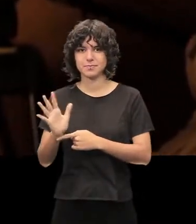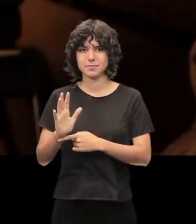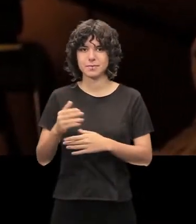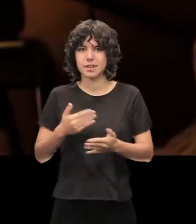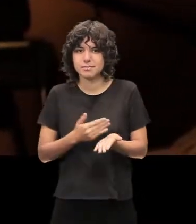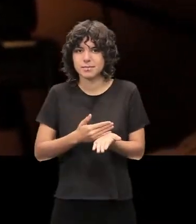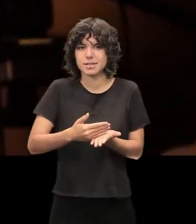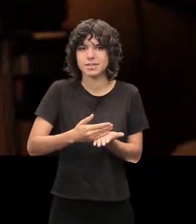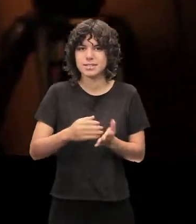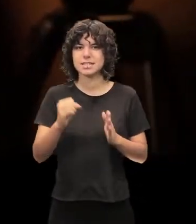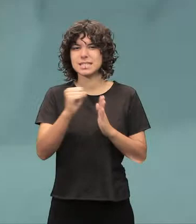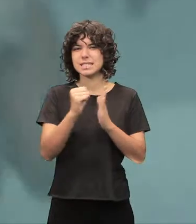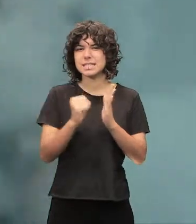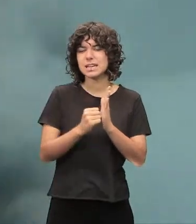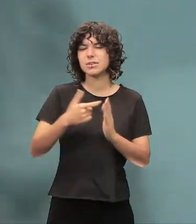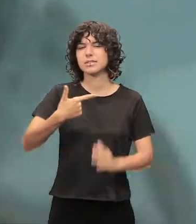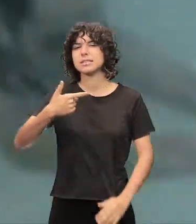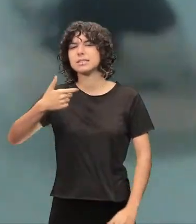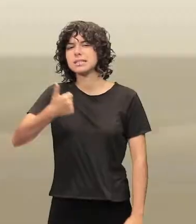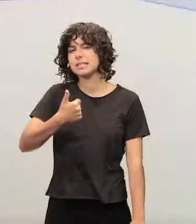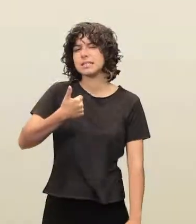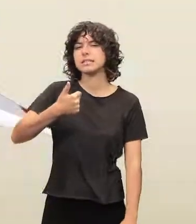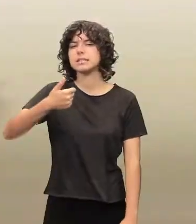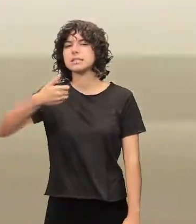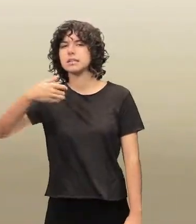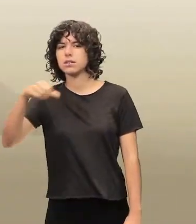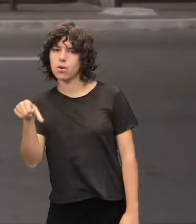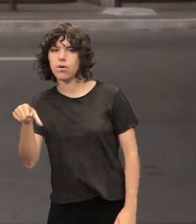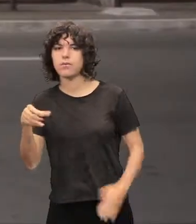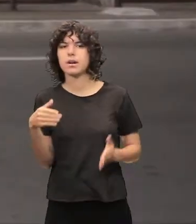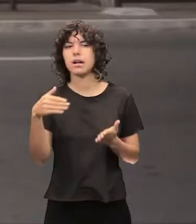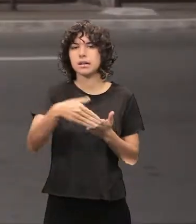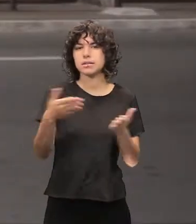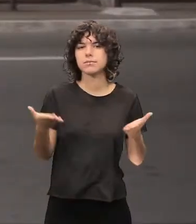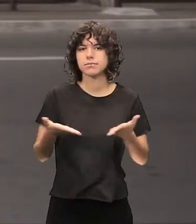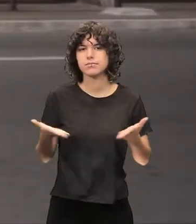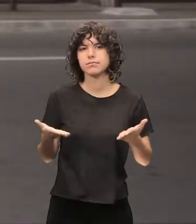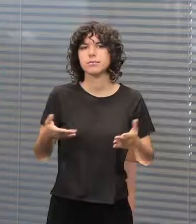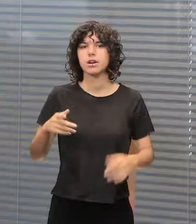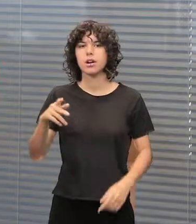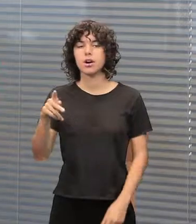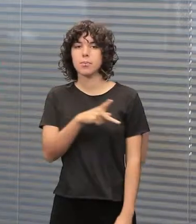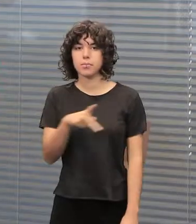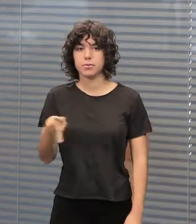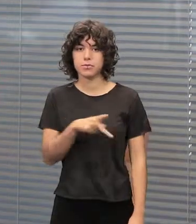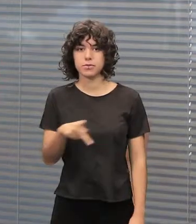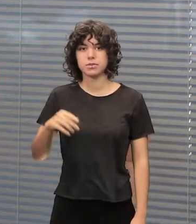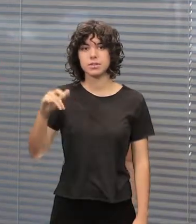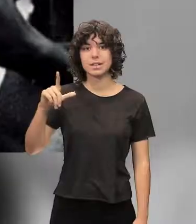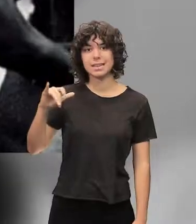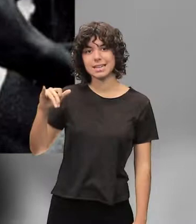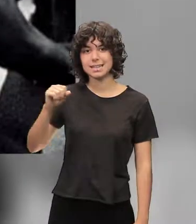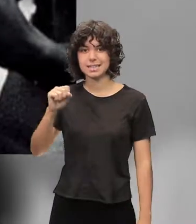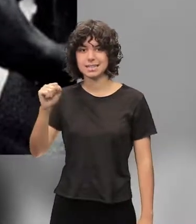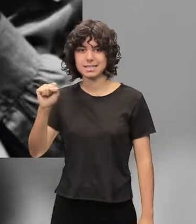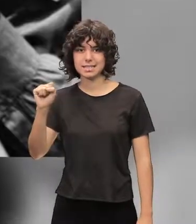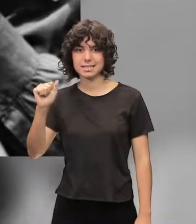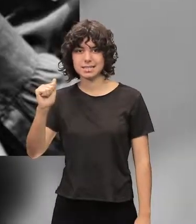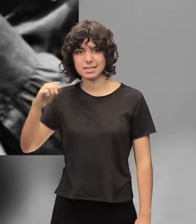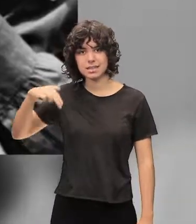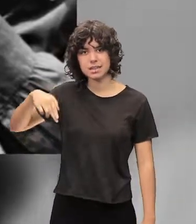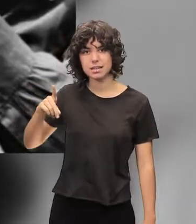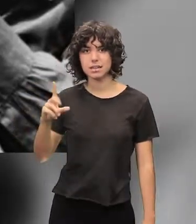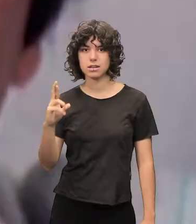século XIX aos dias atuais. O honrado professor Lisandro Nogueira apresenta o cinema como sintoma da